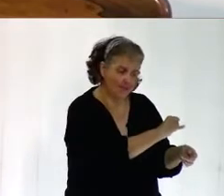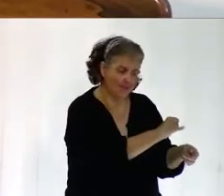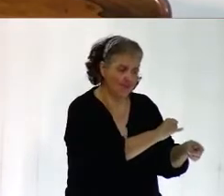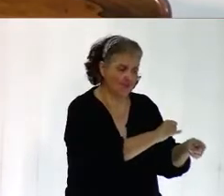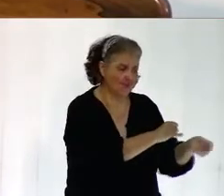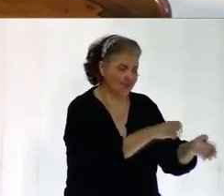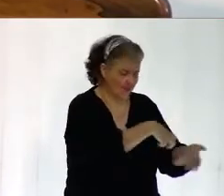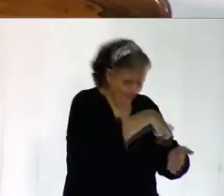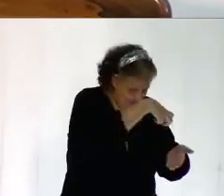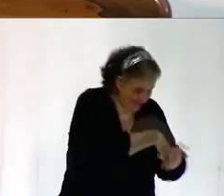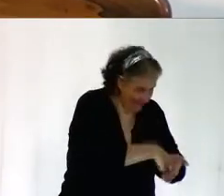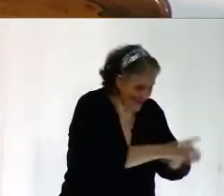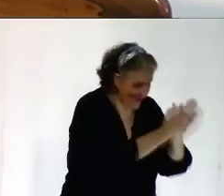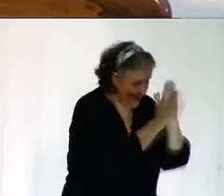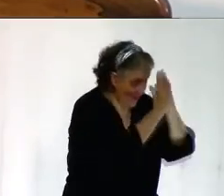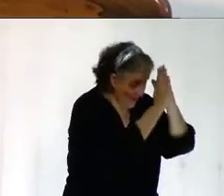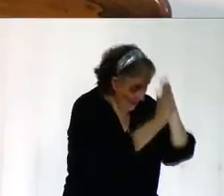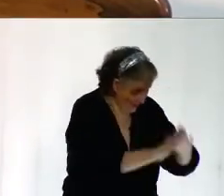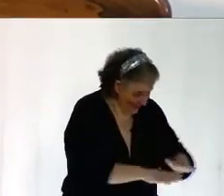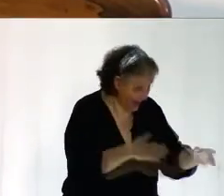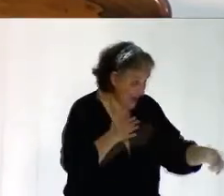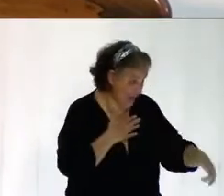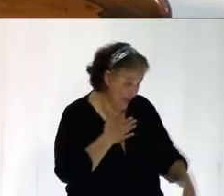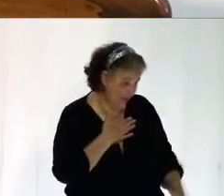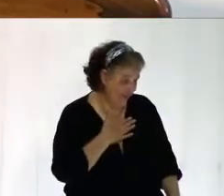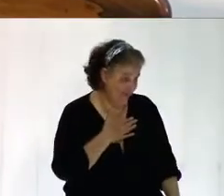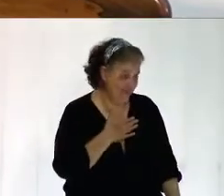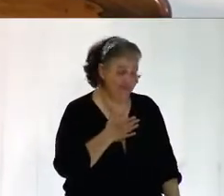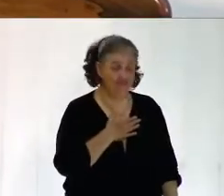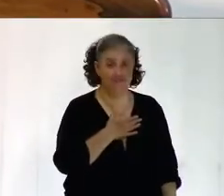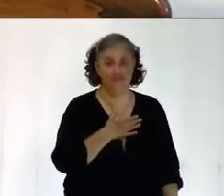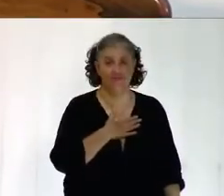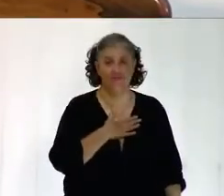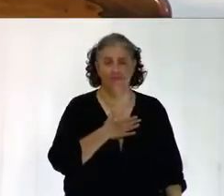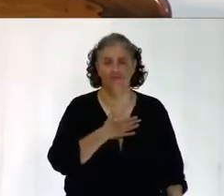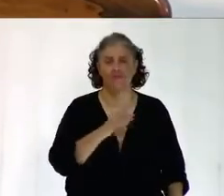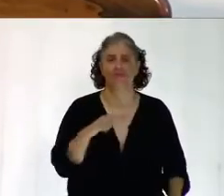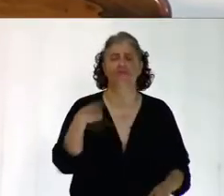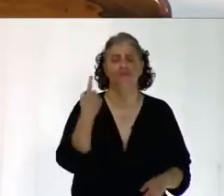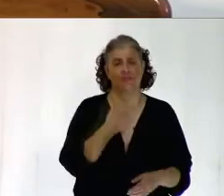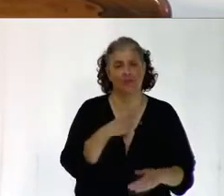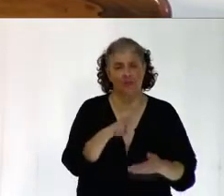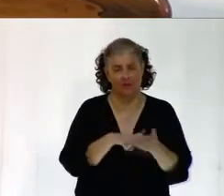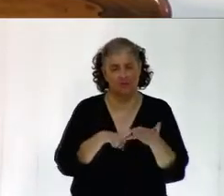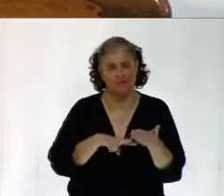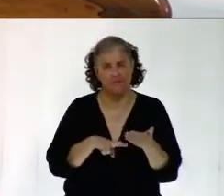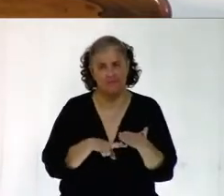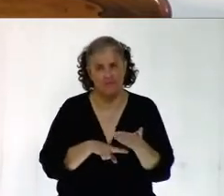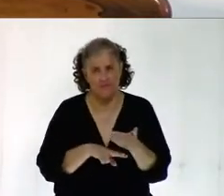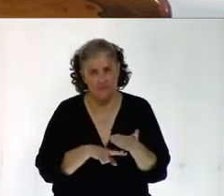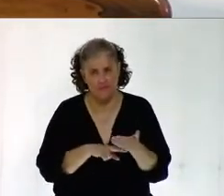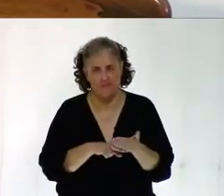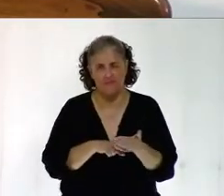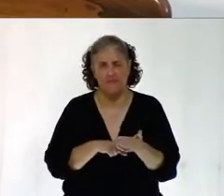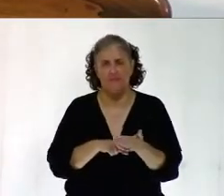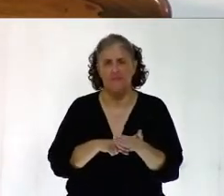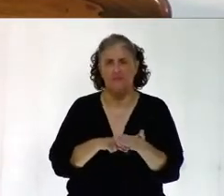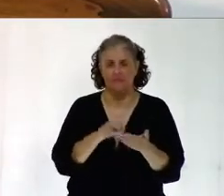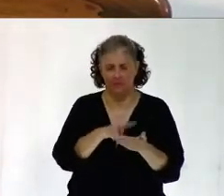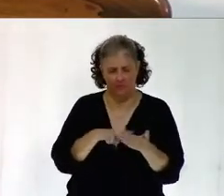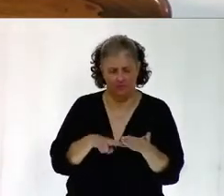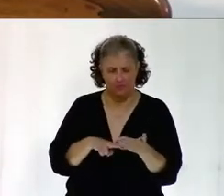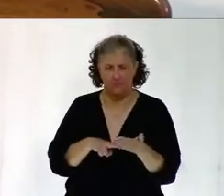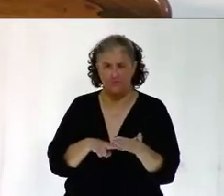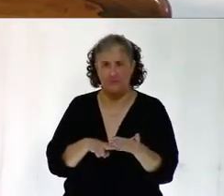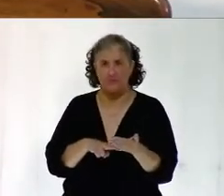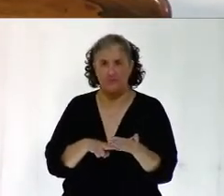isso lhe darei se prostrado os horários algumas vezes nas escrituras nós aprendemos que o diabo